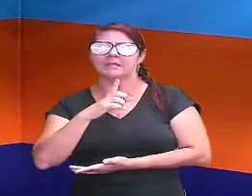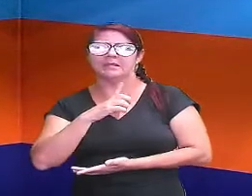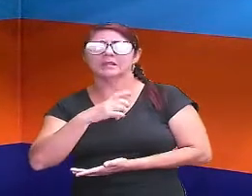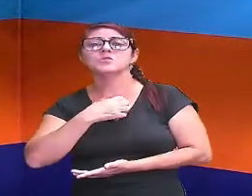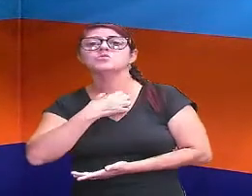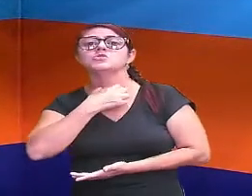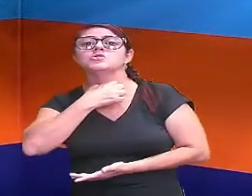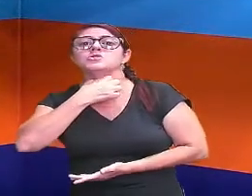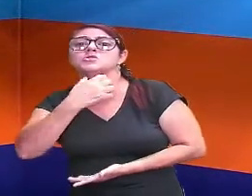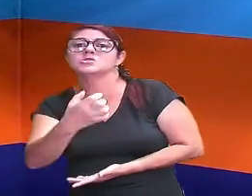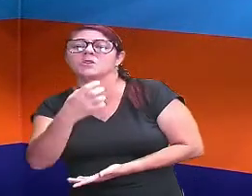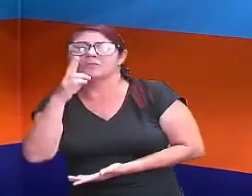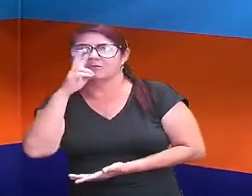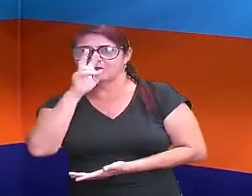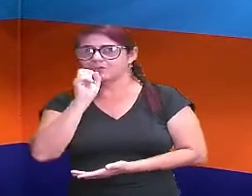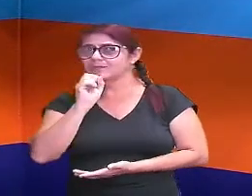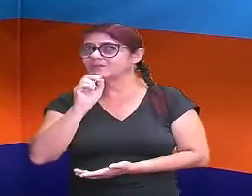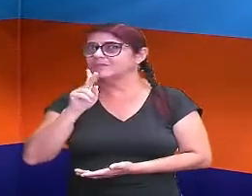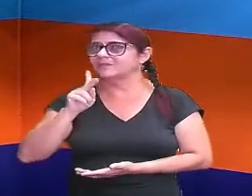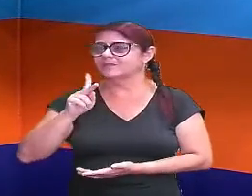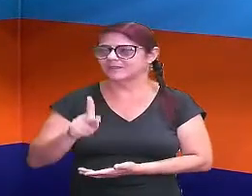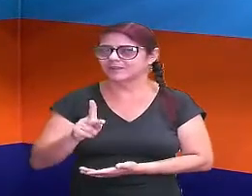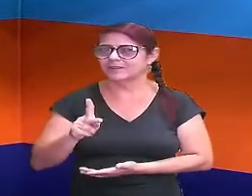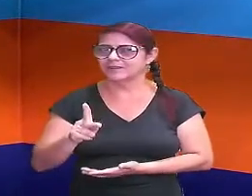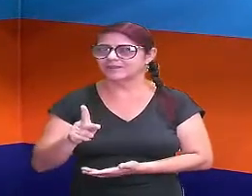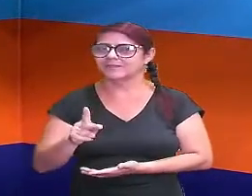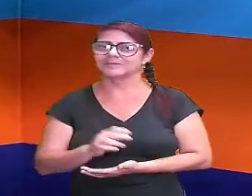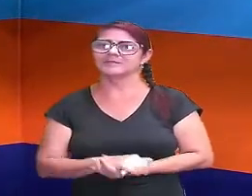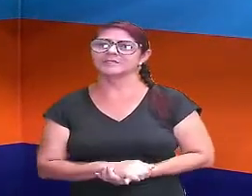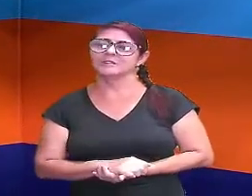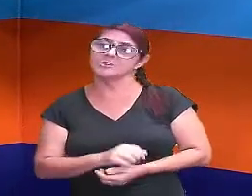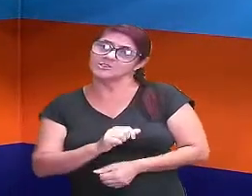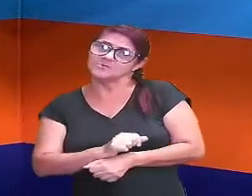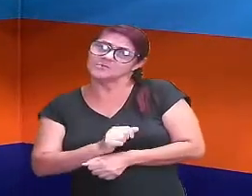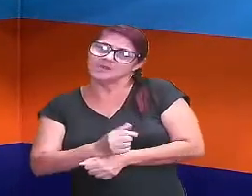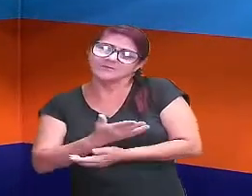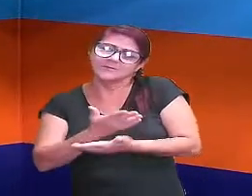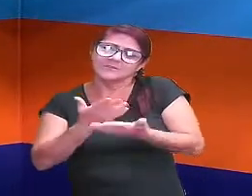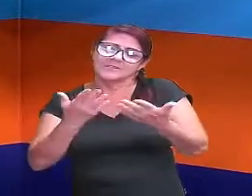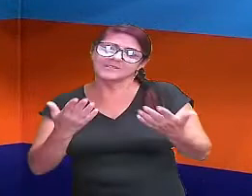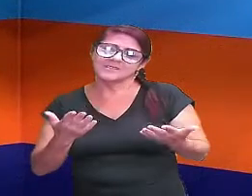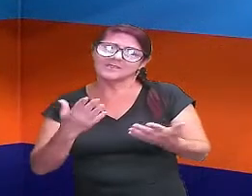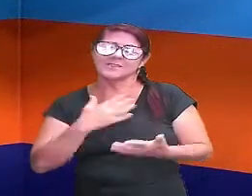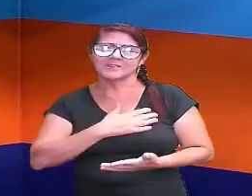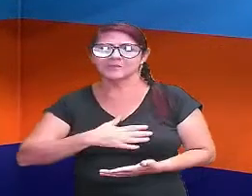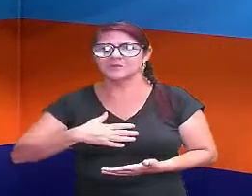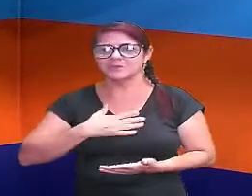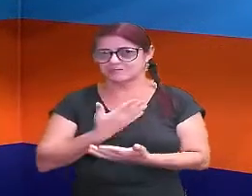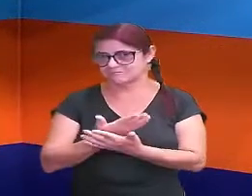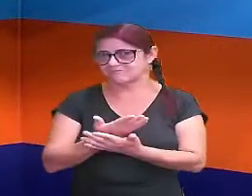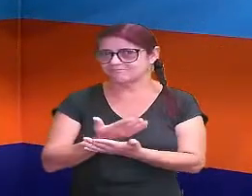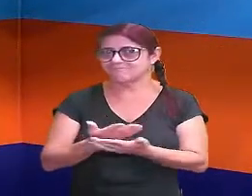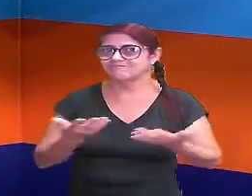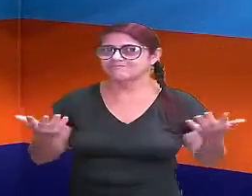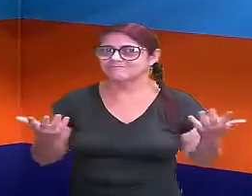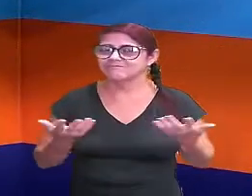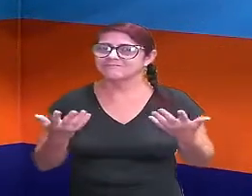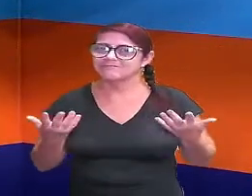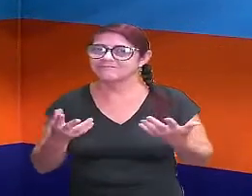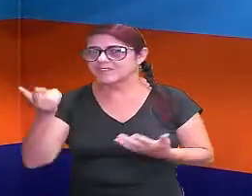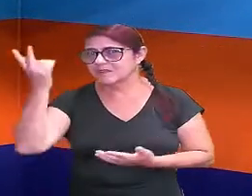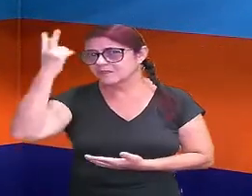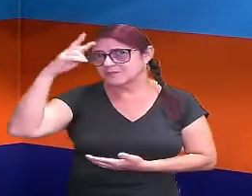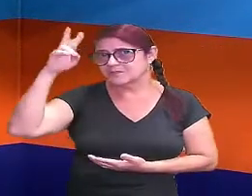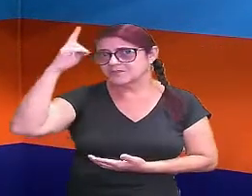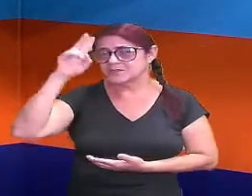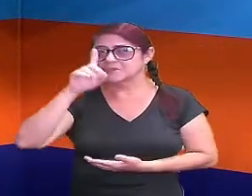som forte, ok? Então é isso, meus amores. Espero que vocês tenham gostado da nossa aula de hoje, da nossa história